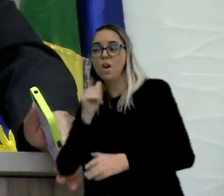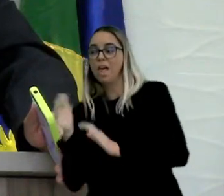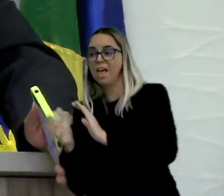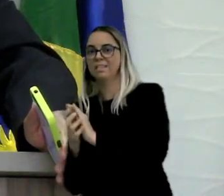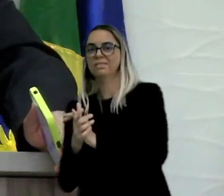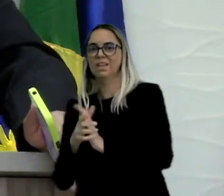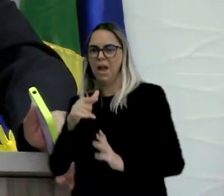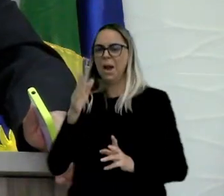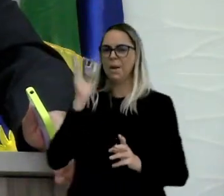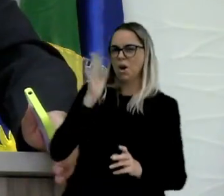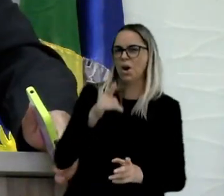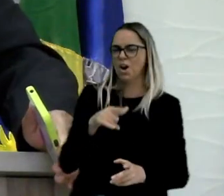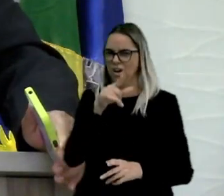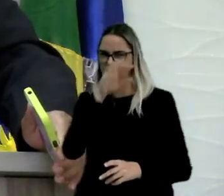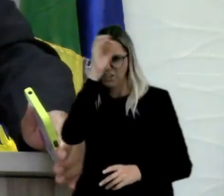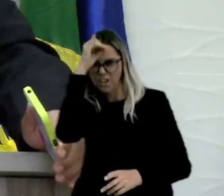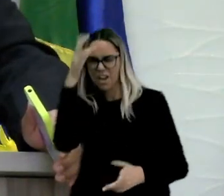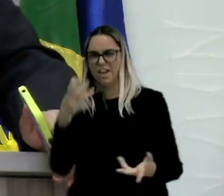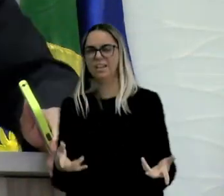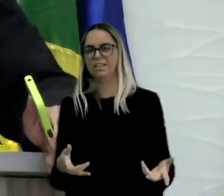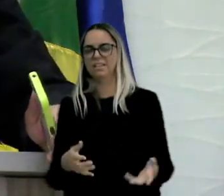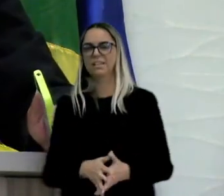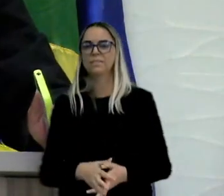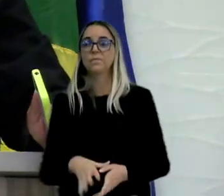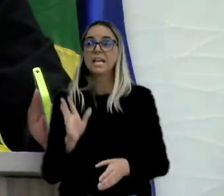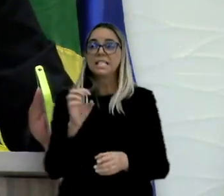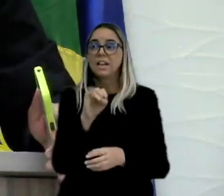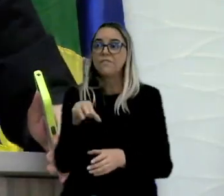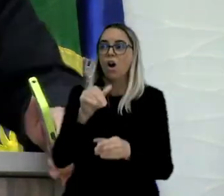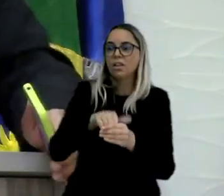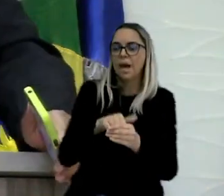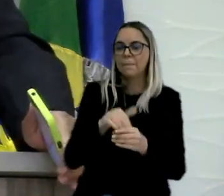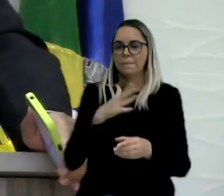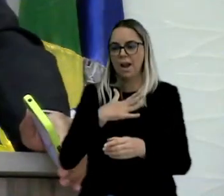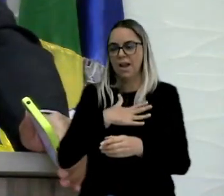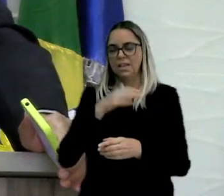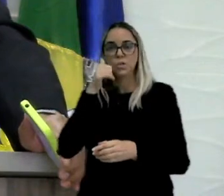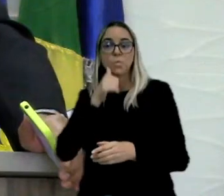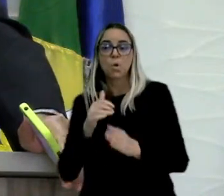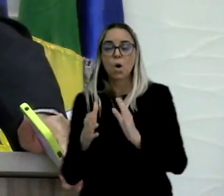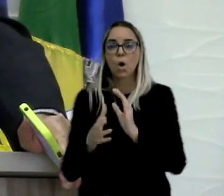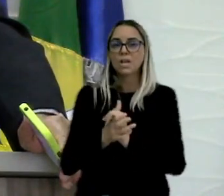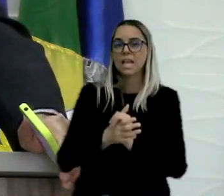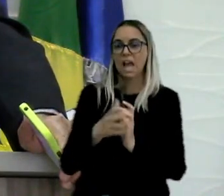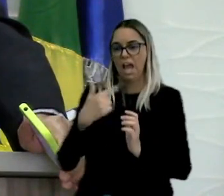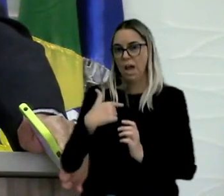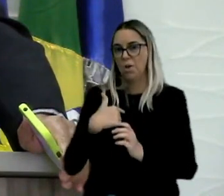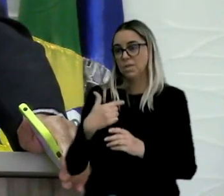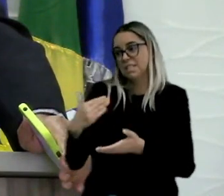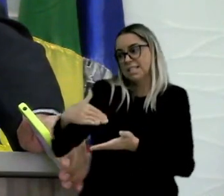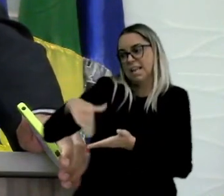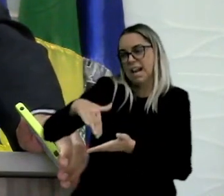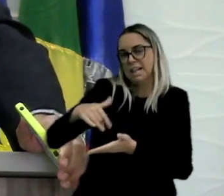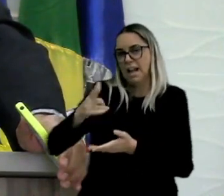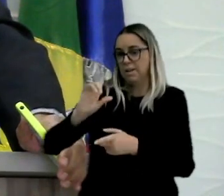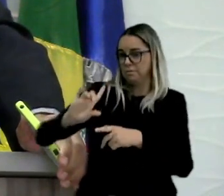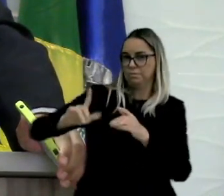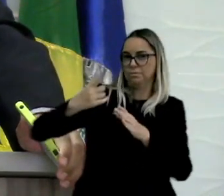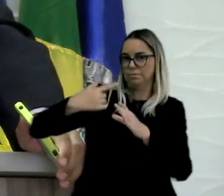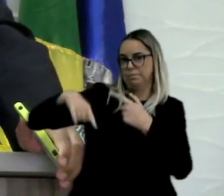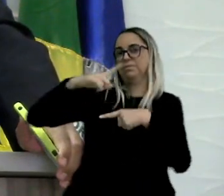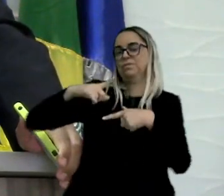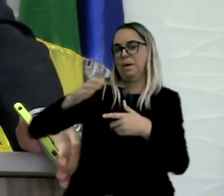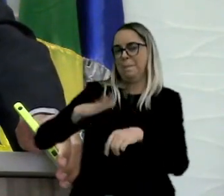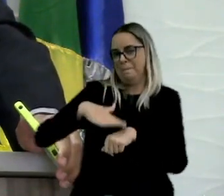otaro e vai e se volta minha esposa e você é um secretário e vou ganhar drob nem tapioca aí eu meu